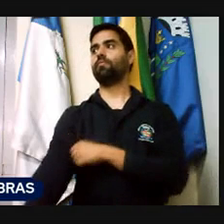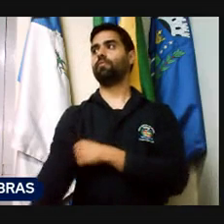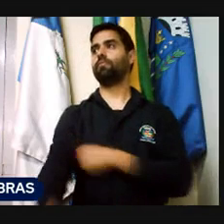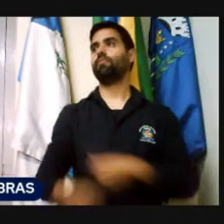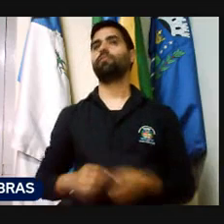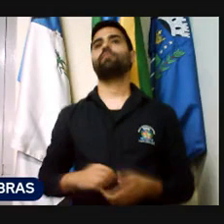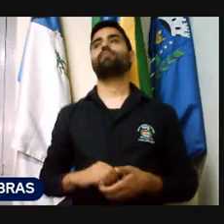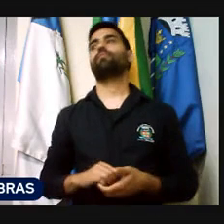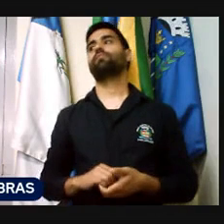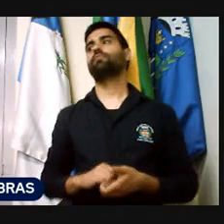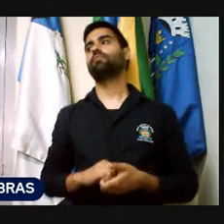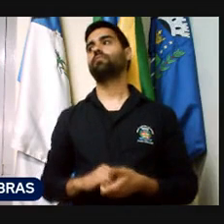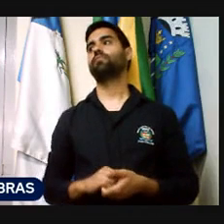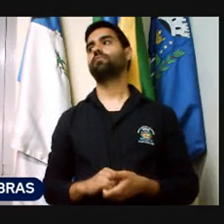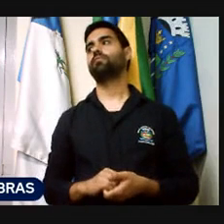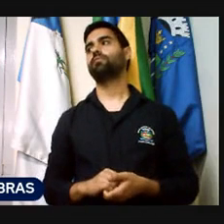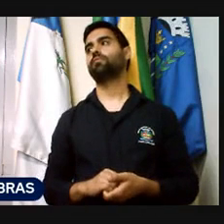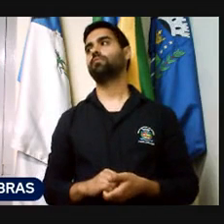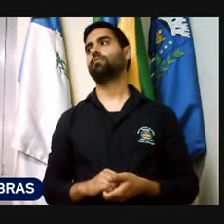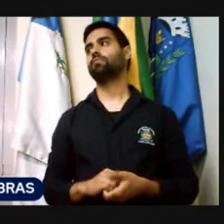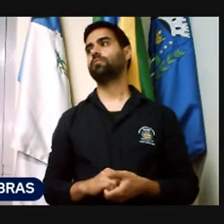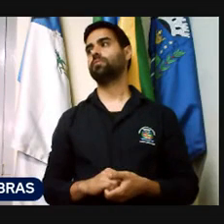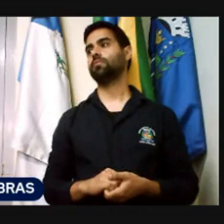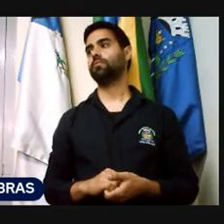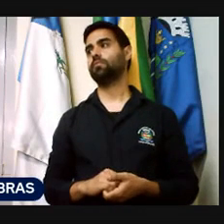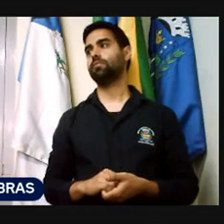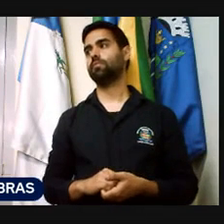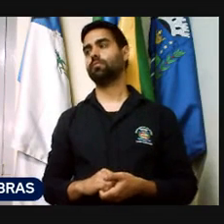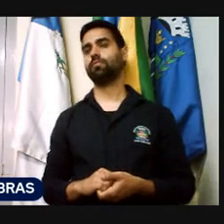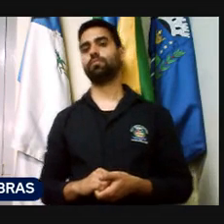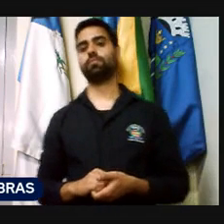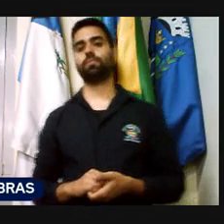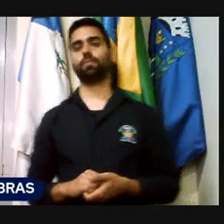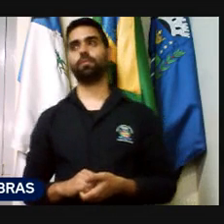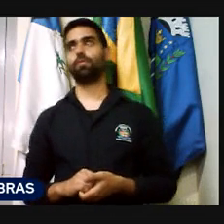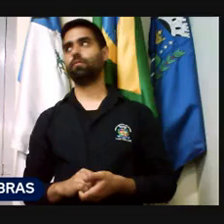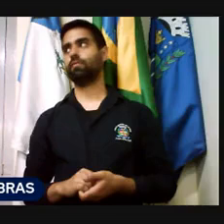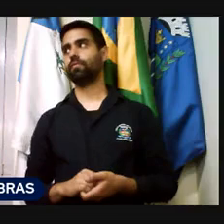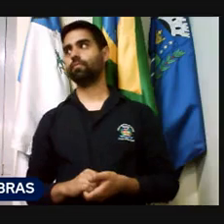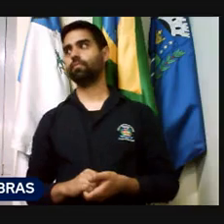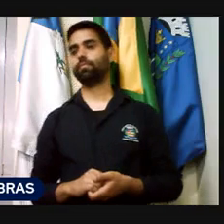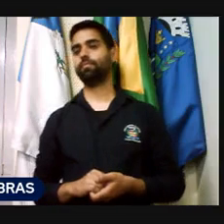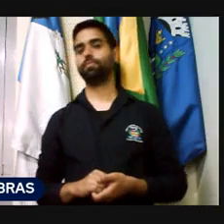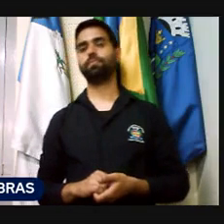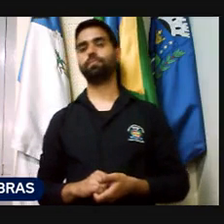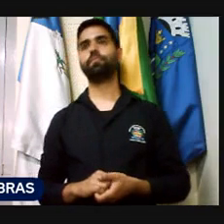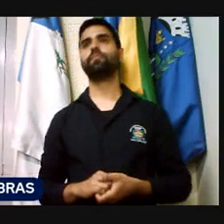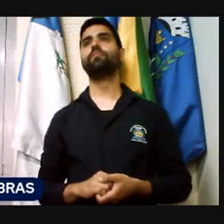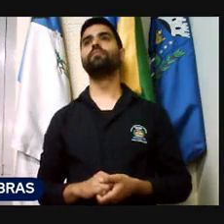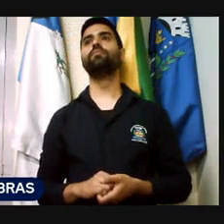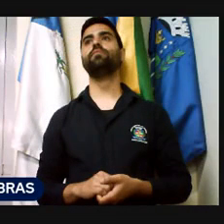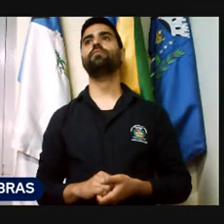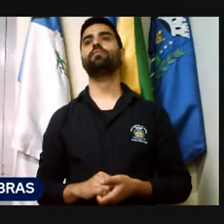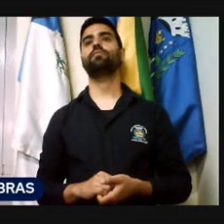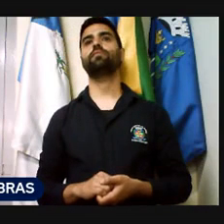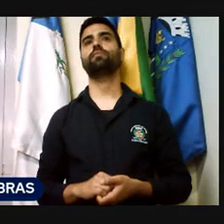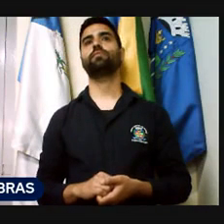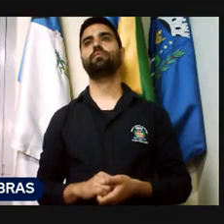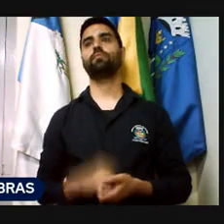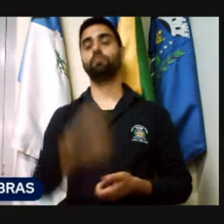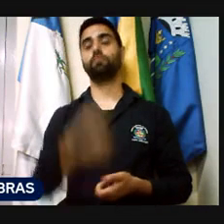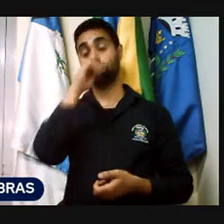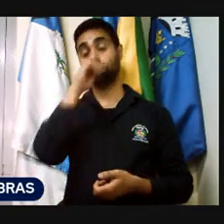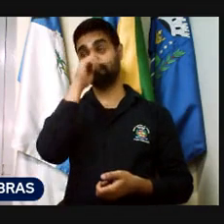Aprova. Vereadora Fabiane Vasconcelos, autora do projeto? Aprova. Vereador Fábio Jorge? Vereador José Amauri?